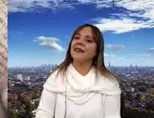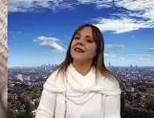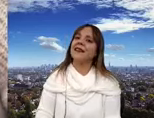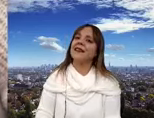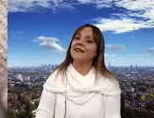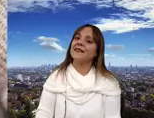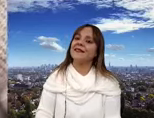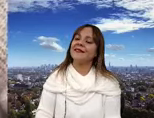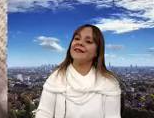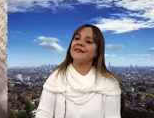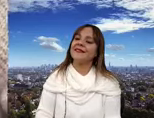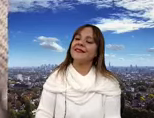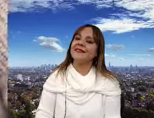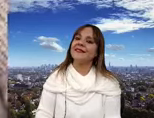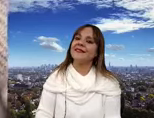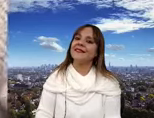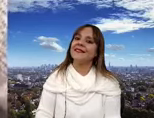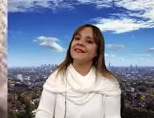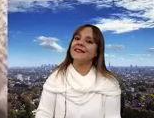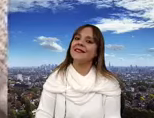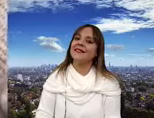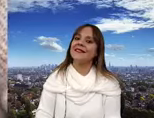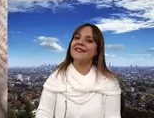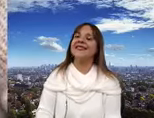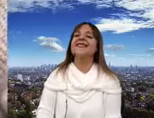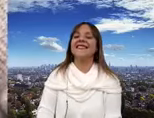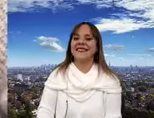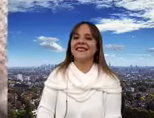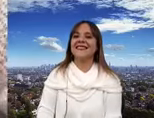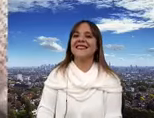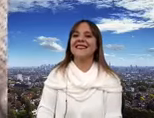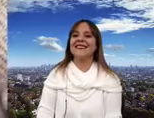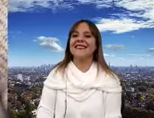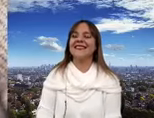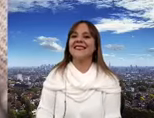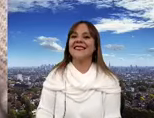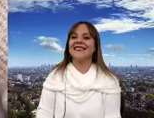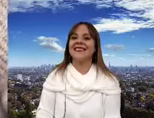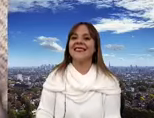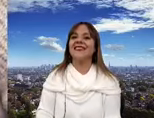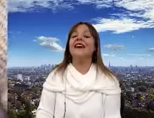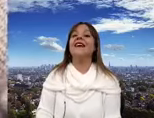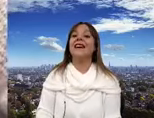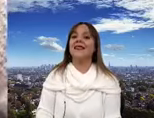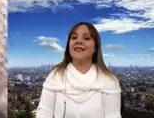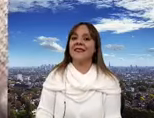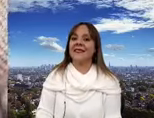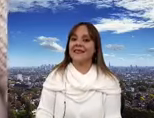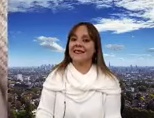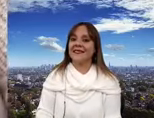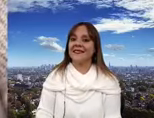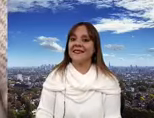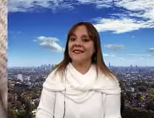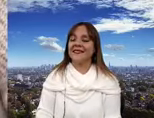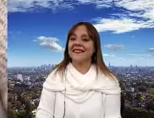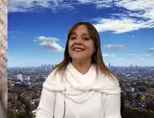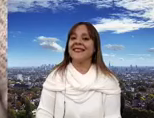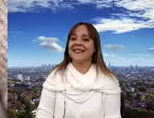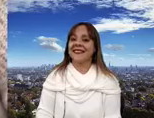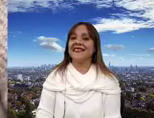que me encanta em você é a sua empatia, o seu caráter humanitário. Você procura uma maneira de ajudar toda e